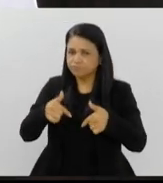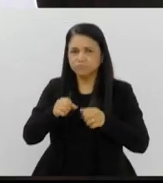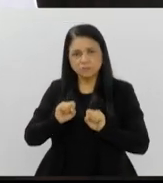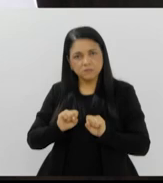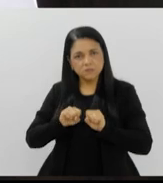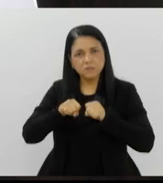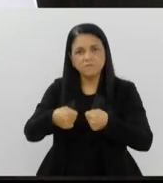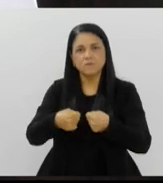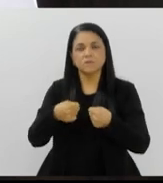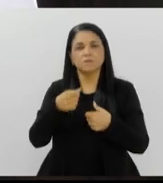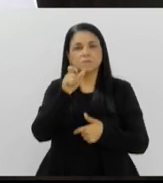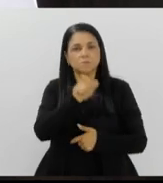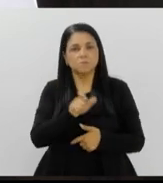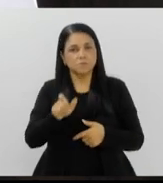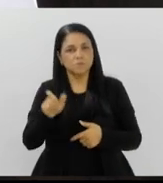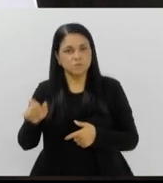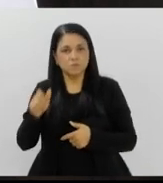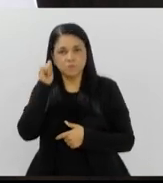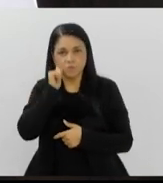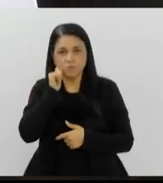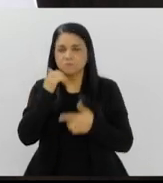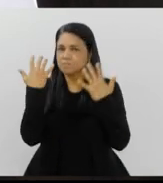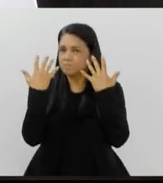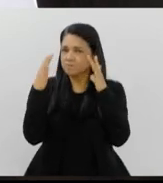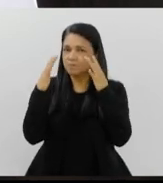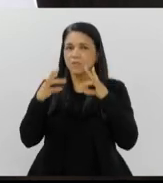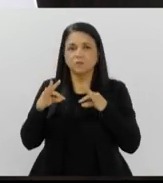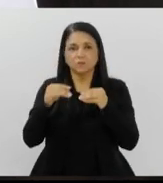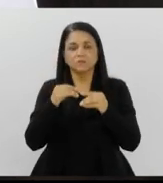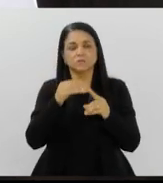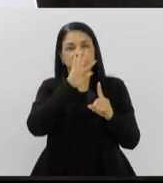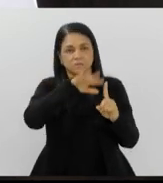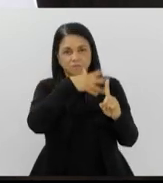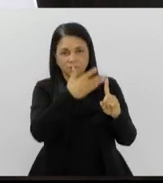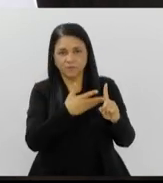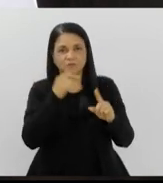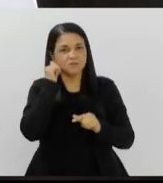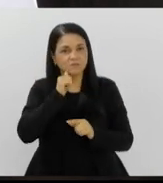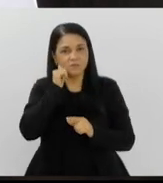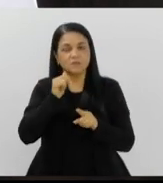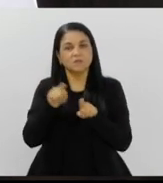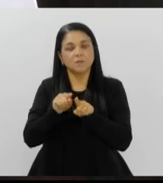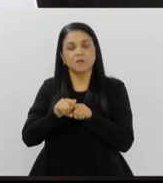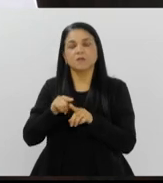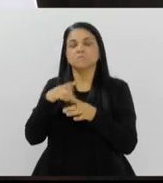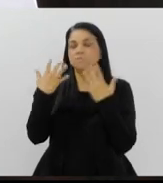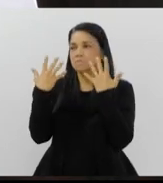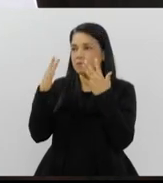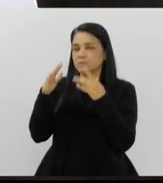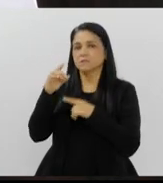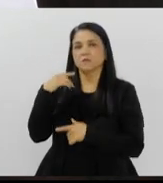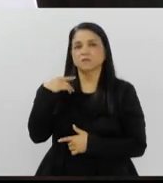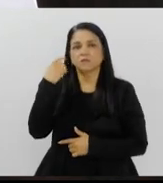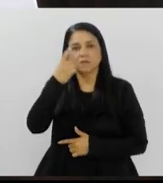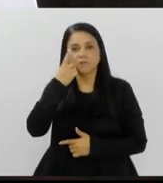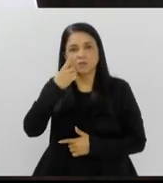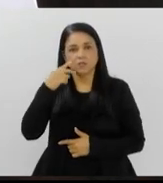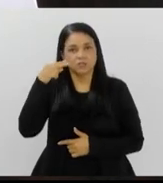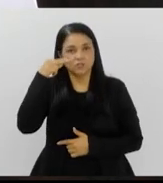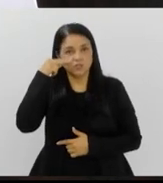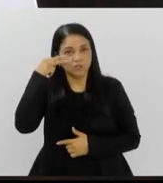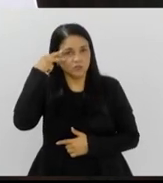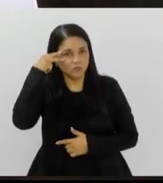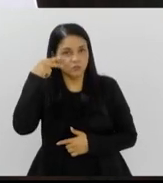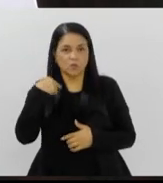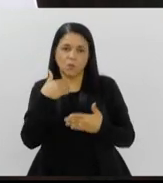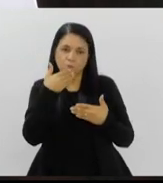Então, parabéns a todas as mulheres que estão sendo homenageadas, e parabéns também à deputada Tia Ju. Muito obrigada. Eu gostaria de pedir